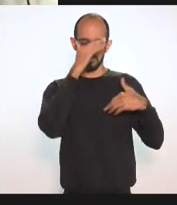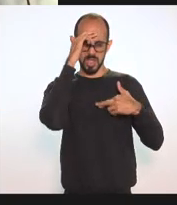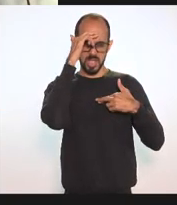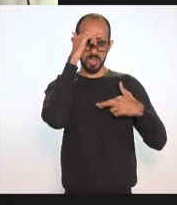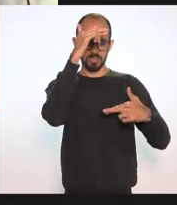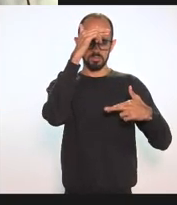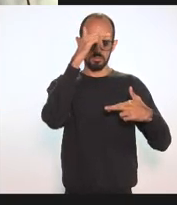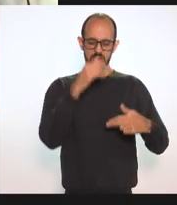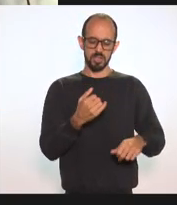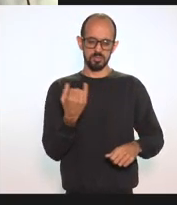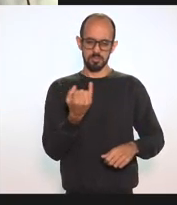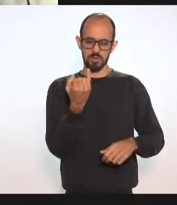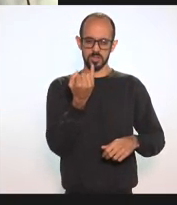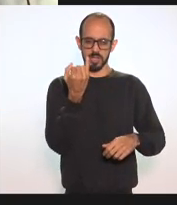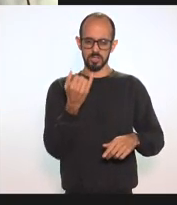pandemia, mas discutir